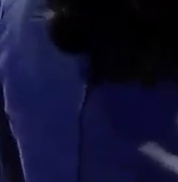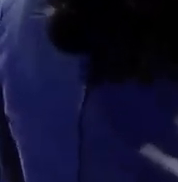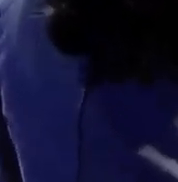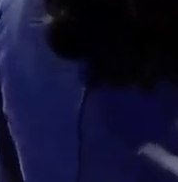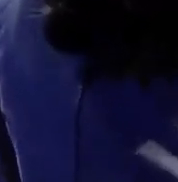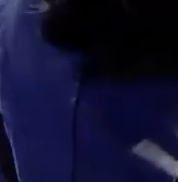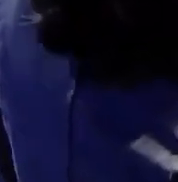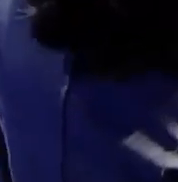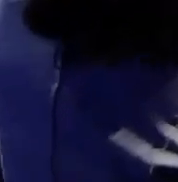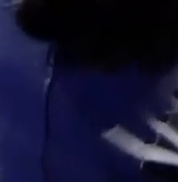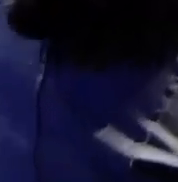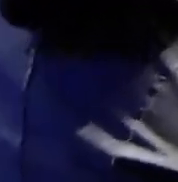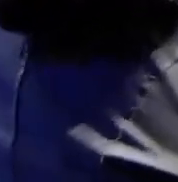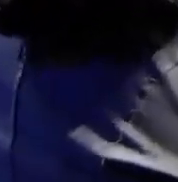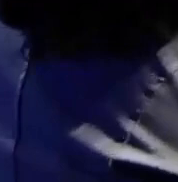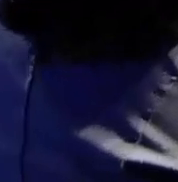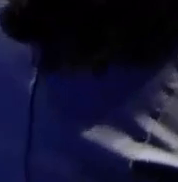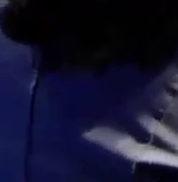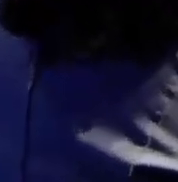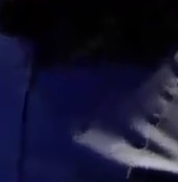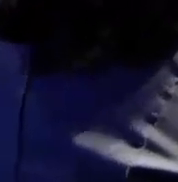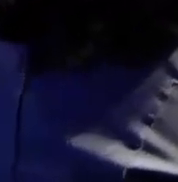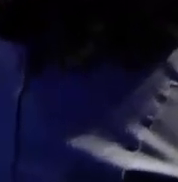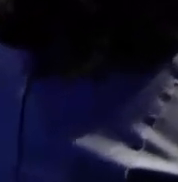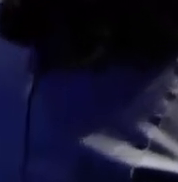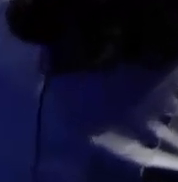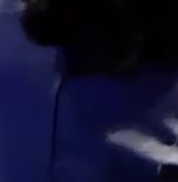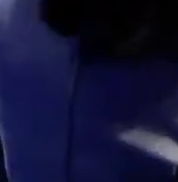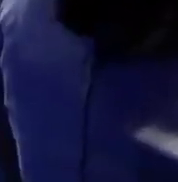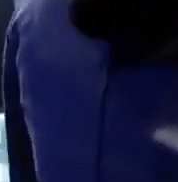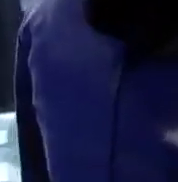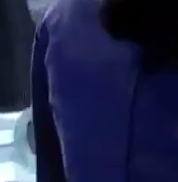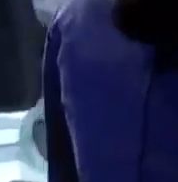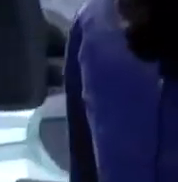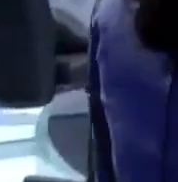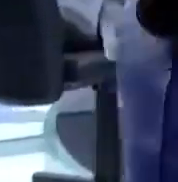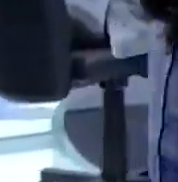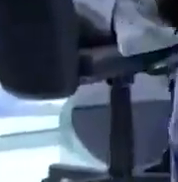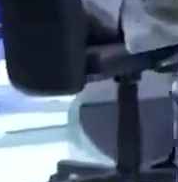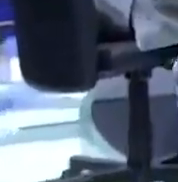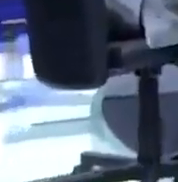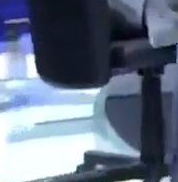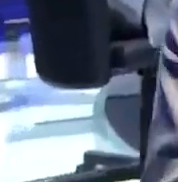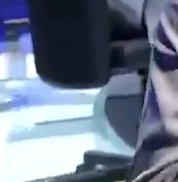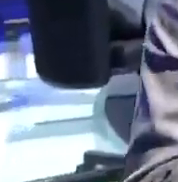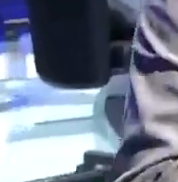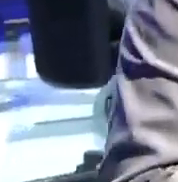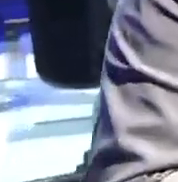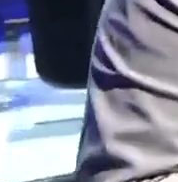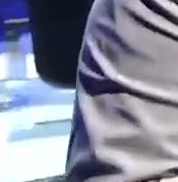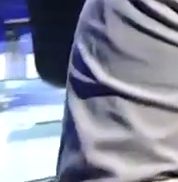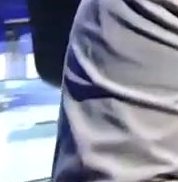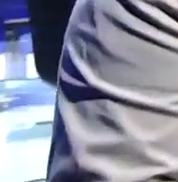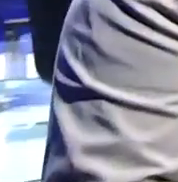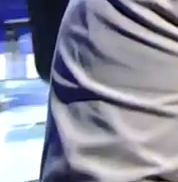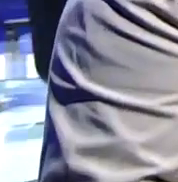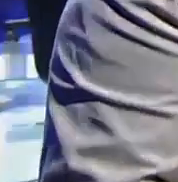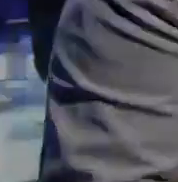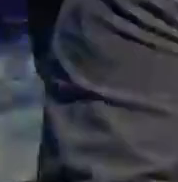acostumado a ver, infelizmente, são disputas radicais em jogo de futebol, não em eleição. Ok, já já a gente volta. Bom